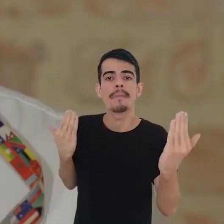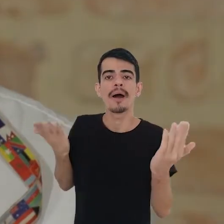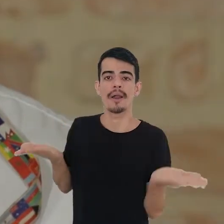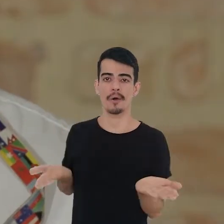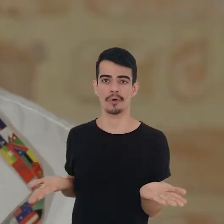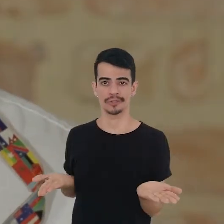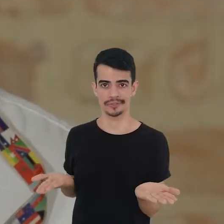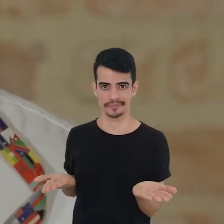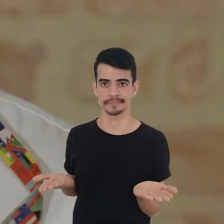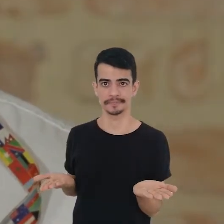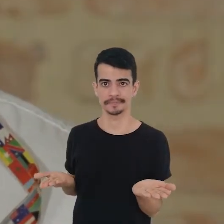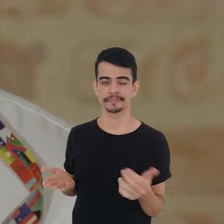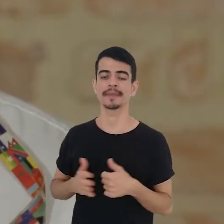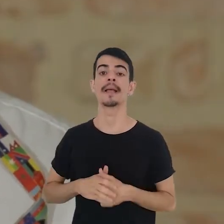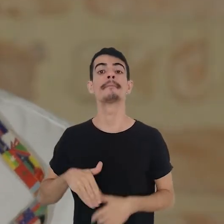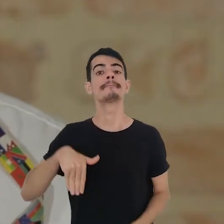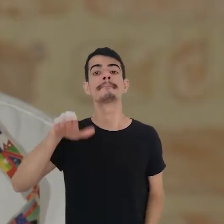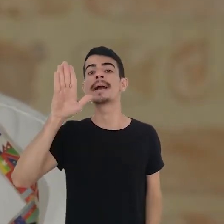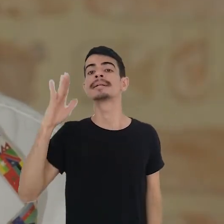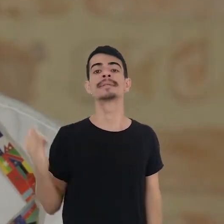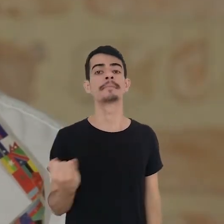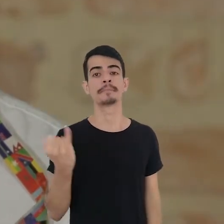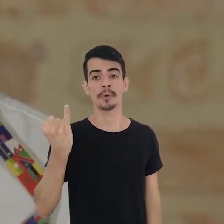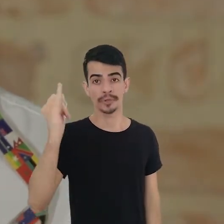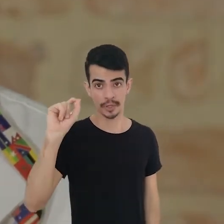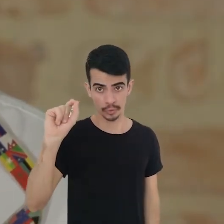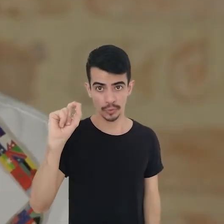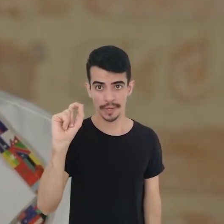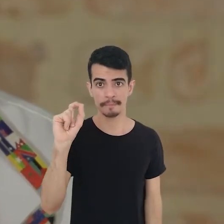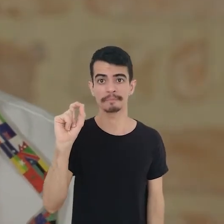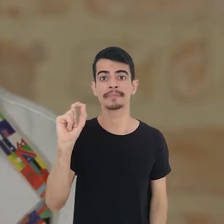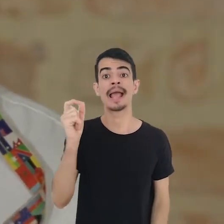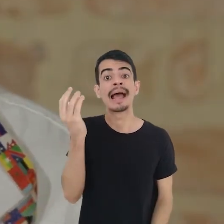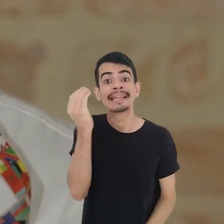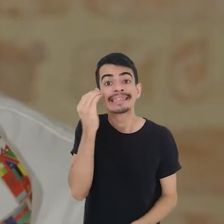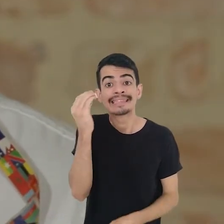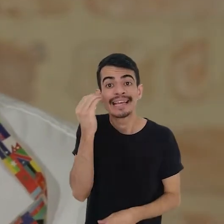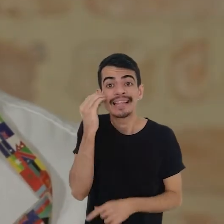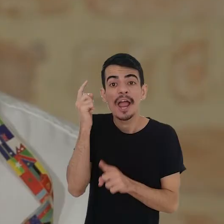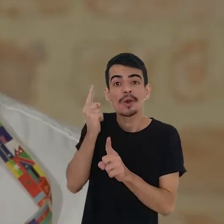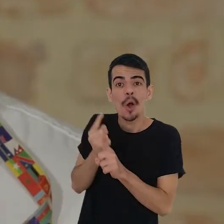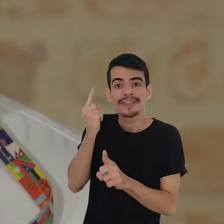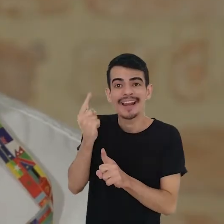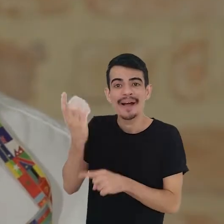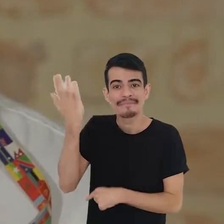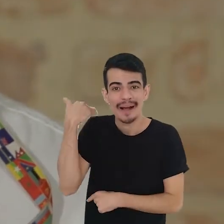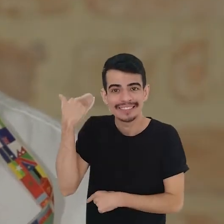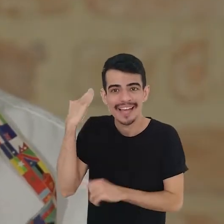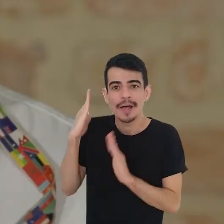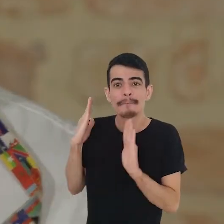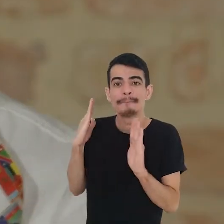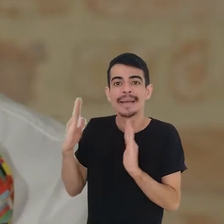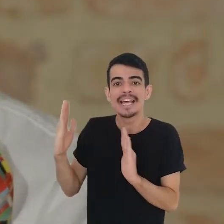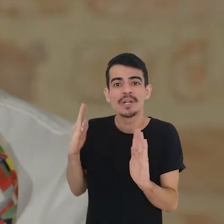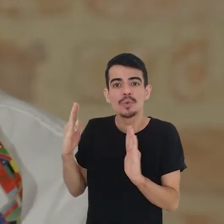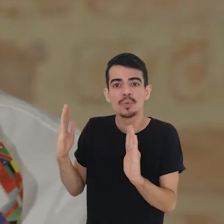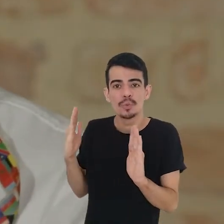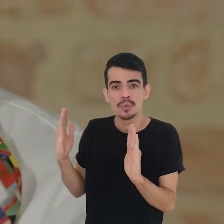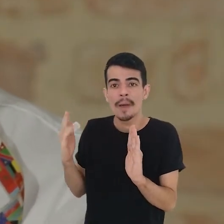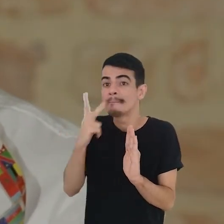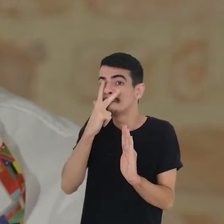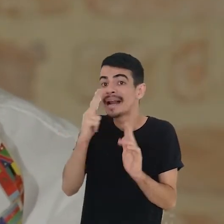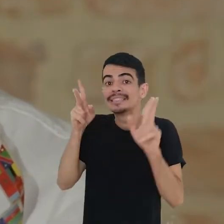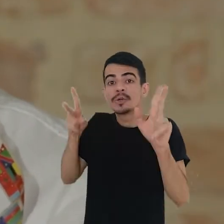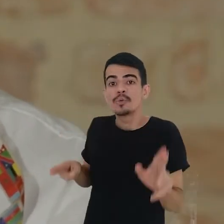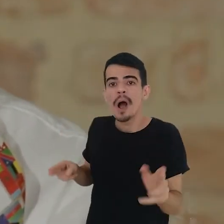onde uma de suas ferramentas mais importantes é buscar janelas do passado semelhantes à